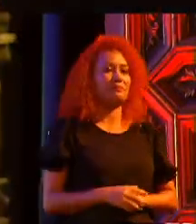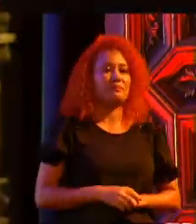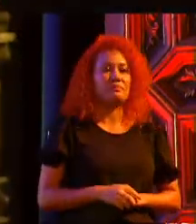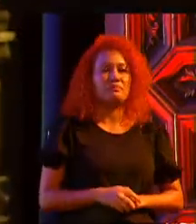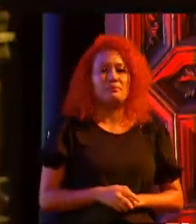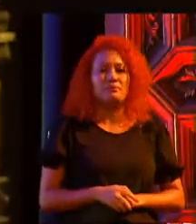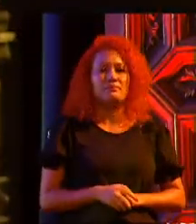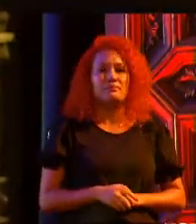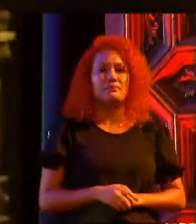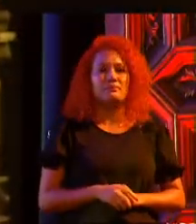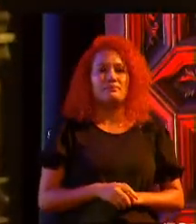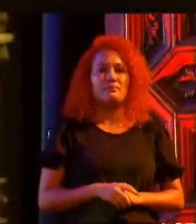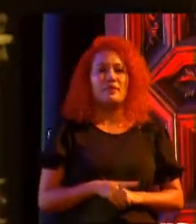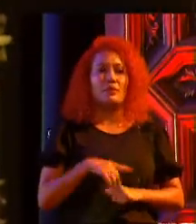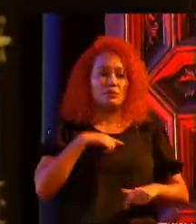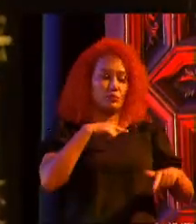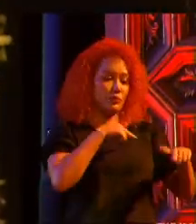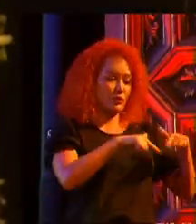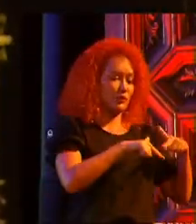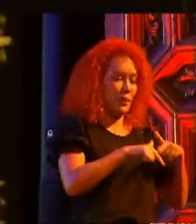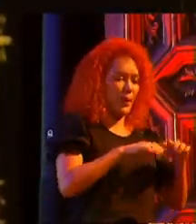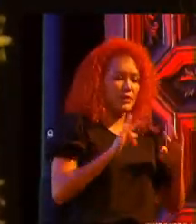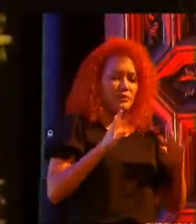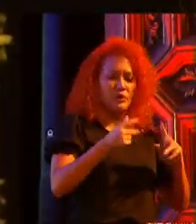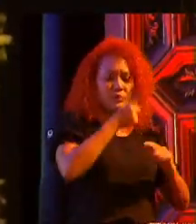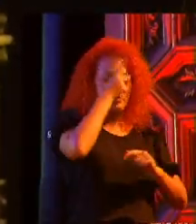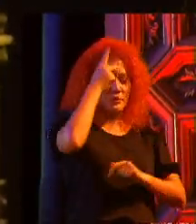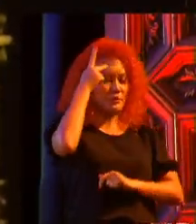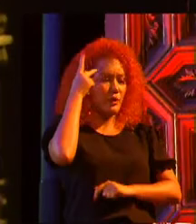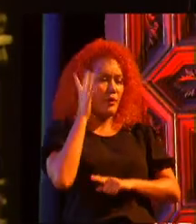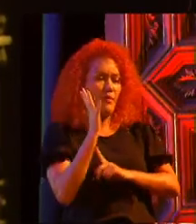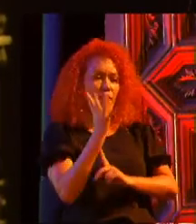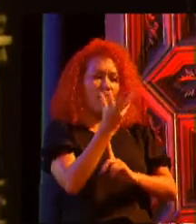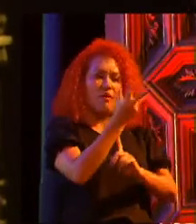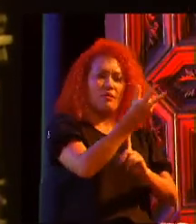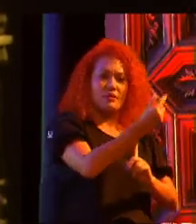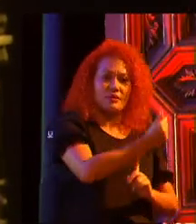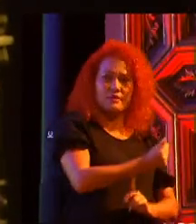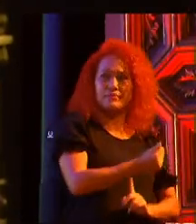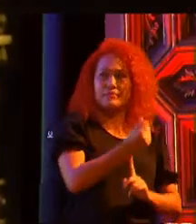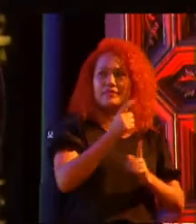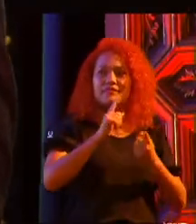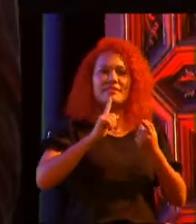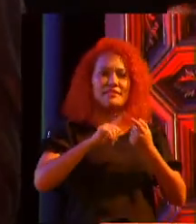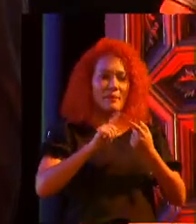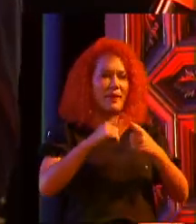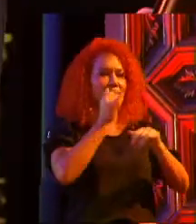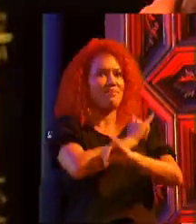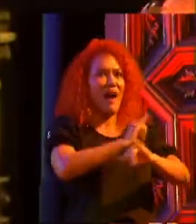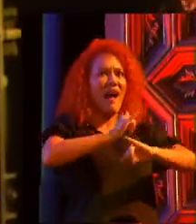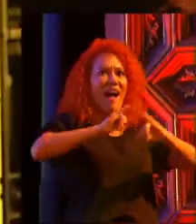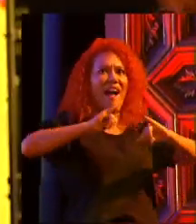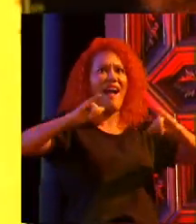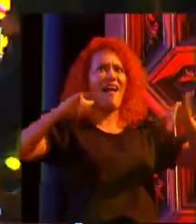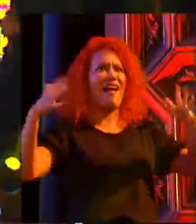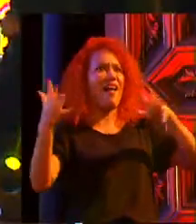que a obra de todos aqui, dos artistas presentes, também se transborde para o mundo.